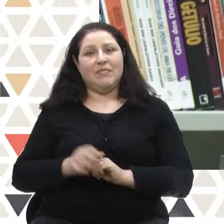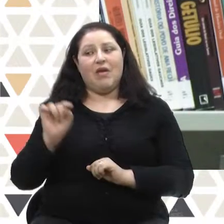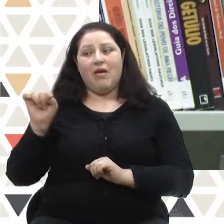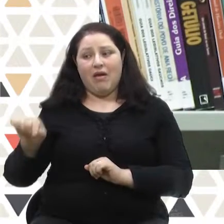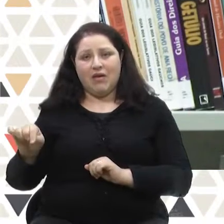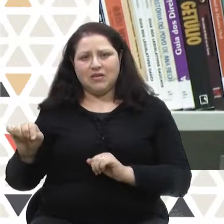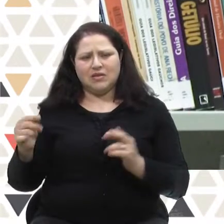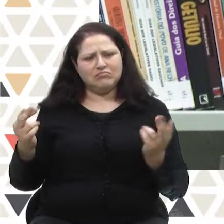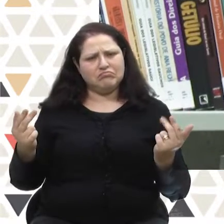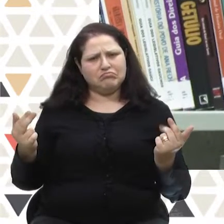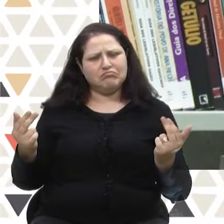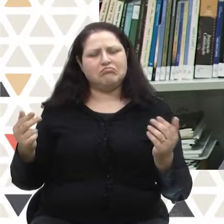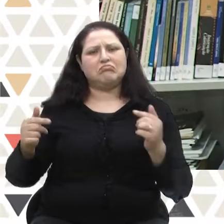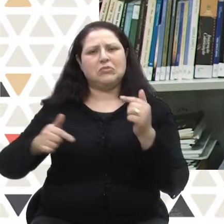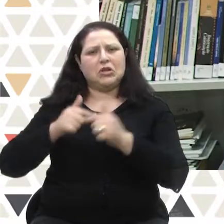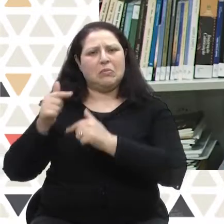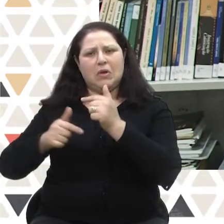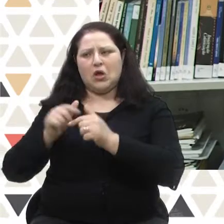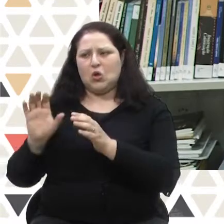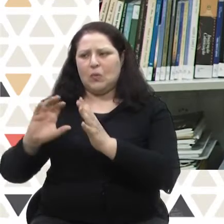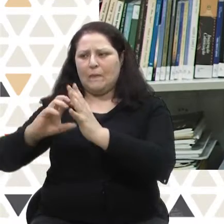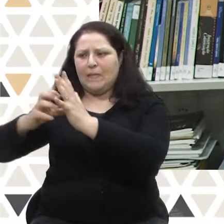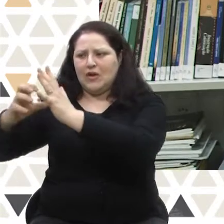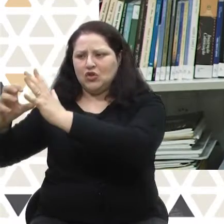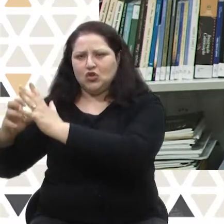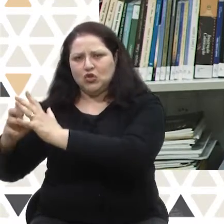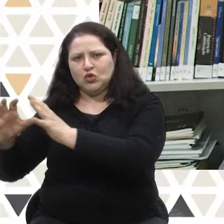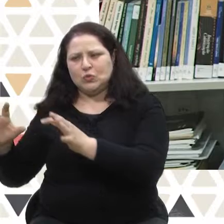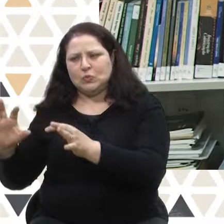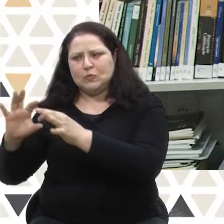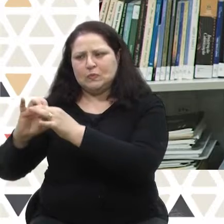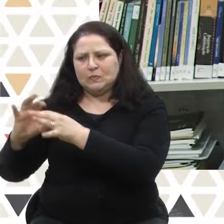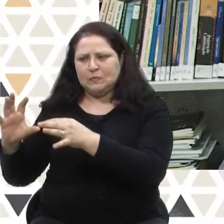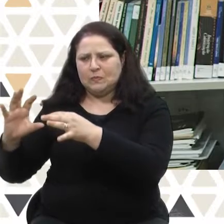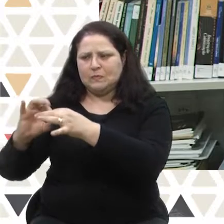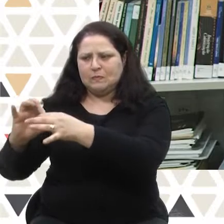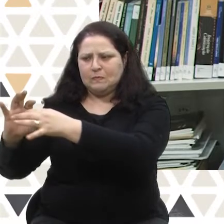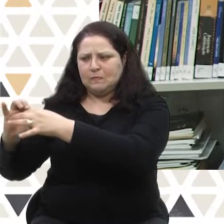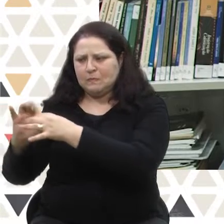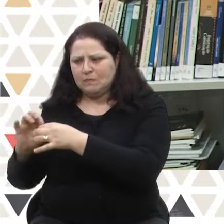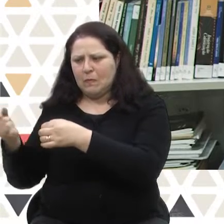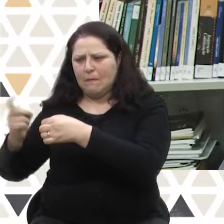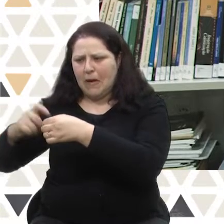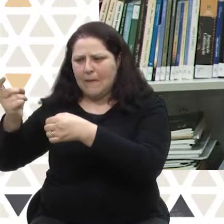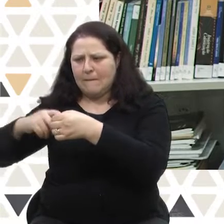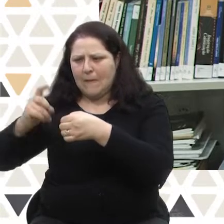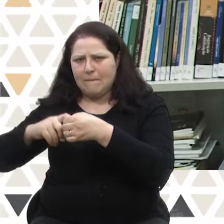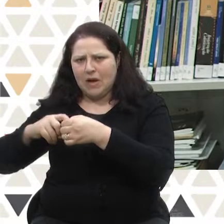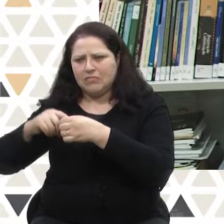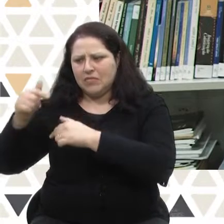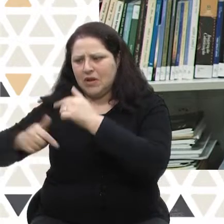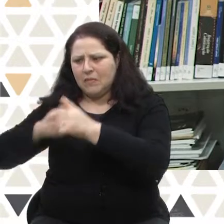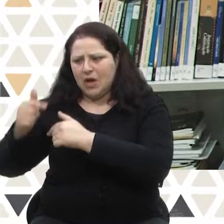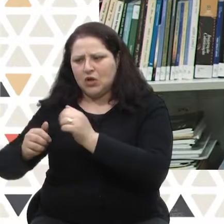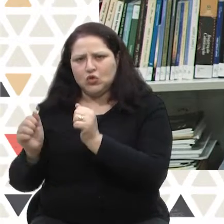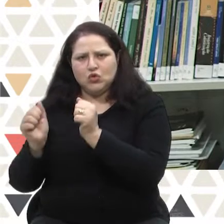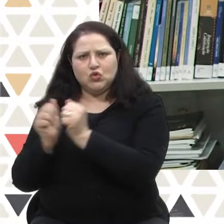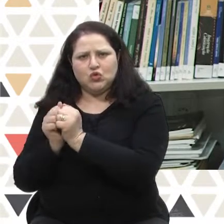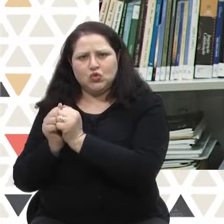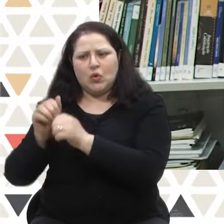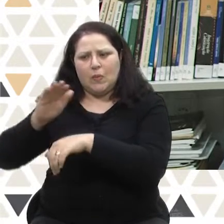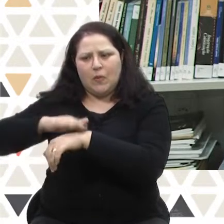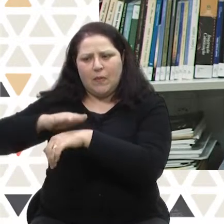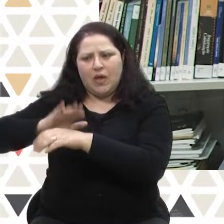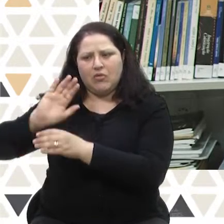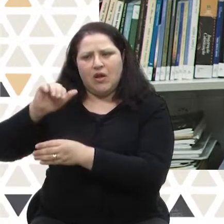as coligações, atua de uma forma única, ou seja, aqueles partidos que as compõem vão